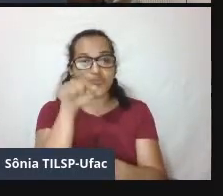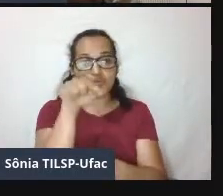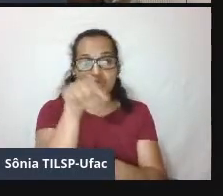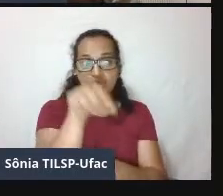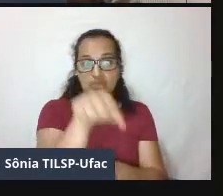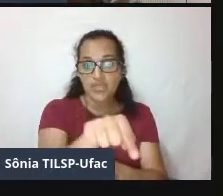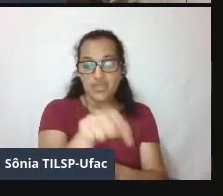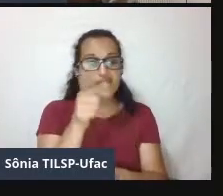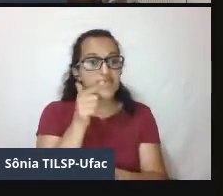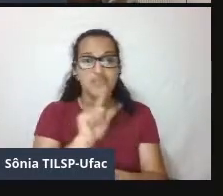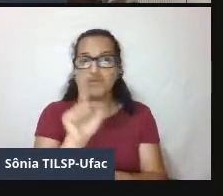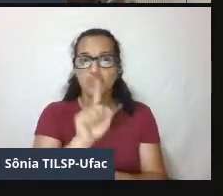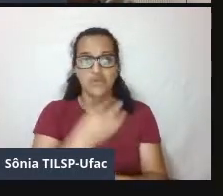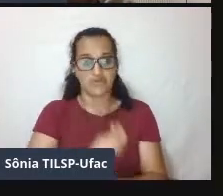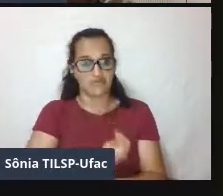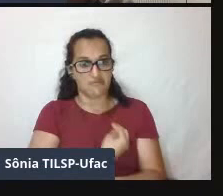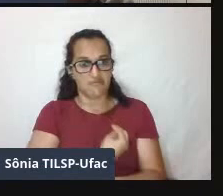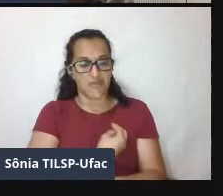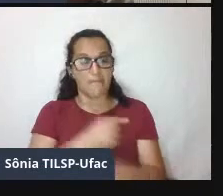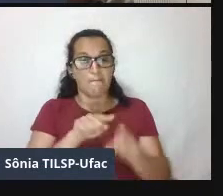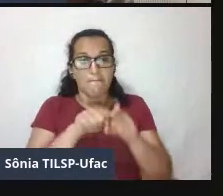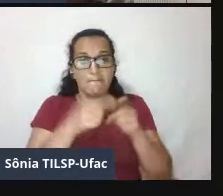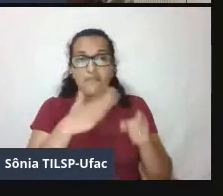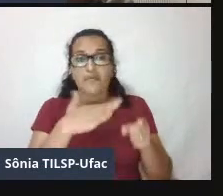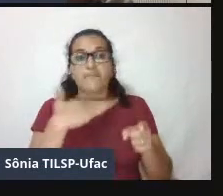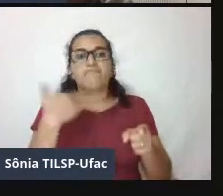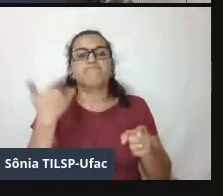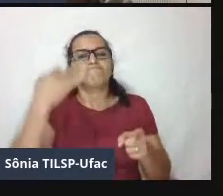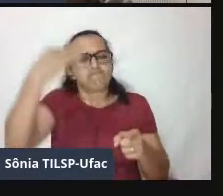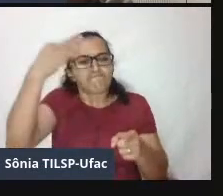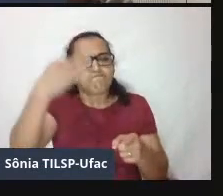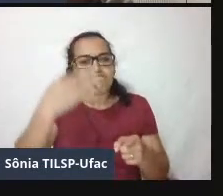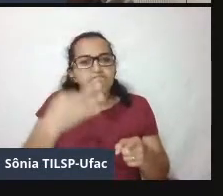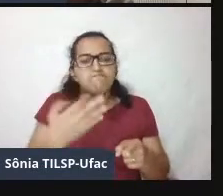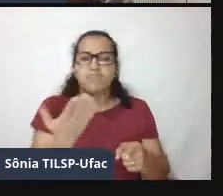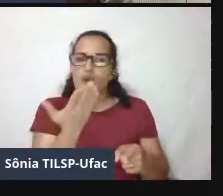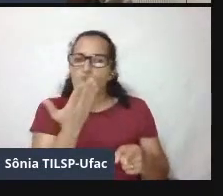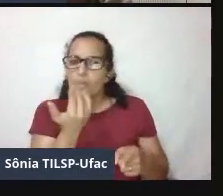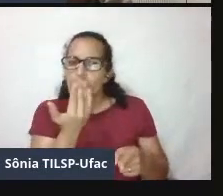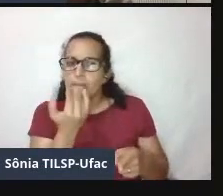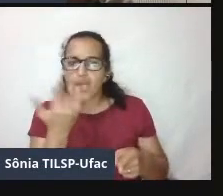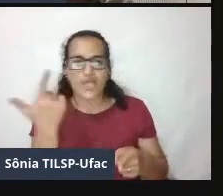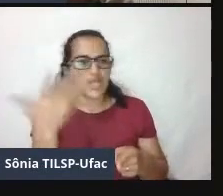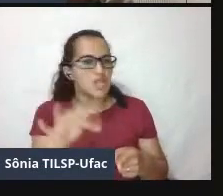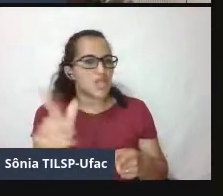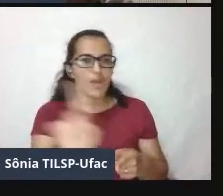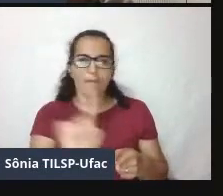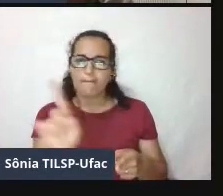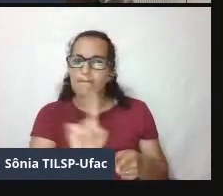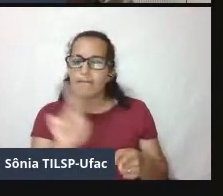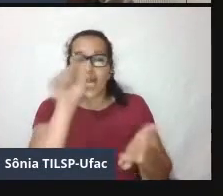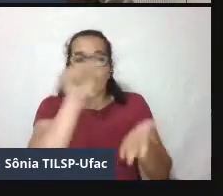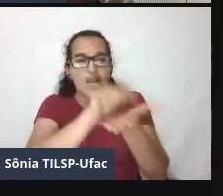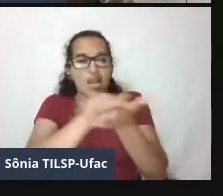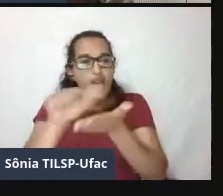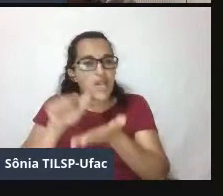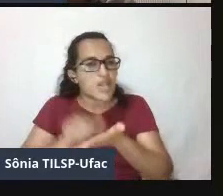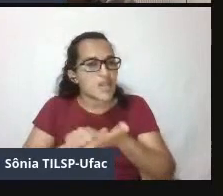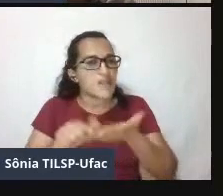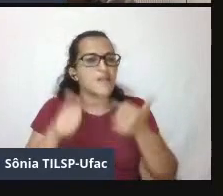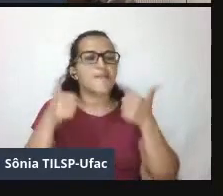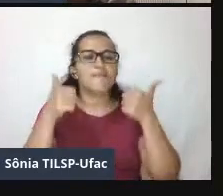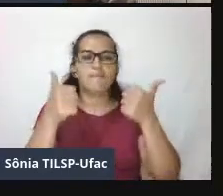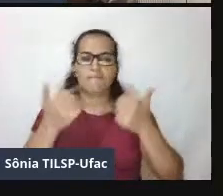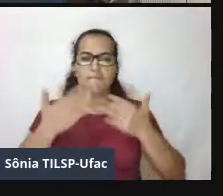sobreviver, ele vai ter uma morte digna, alimentado, com analgesia, higienizado, com conforto. Isso para